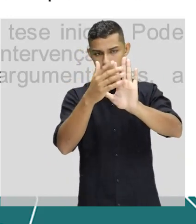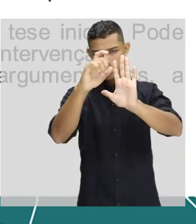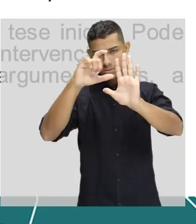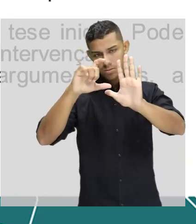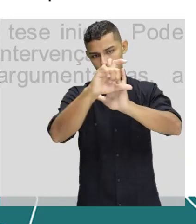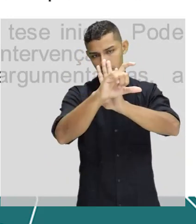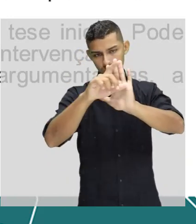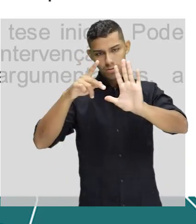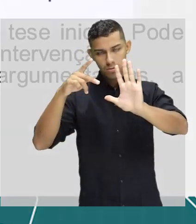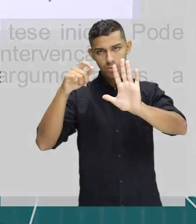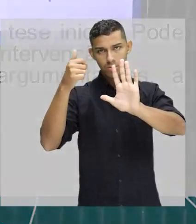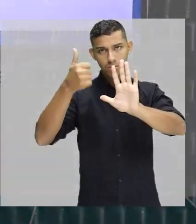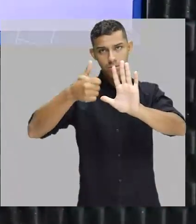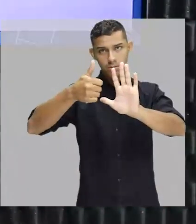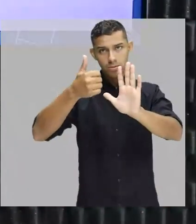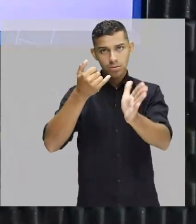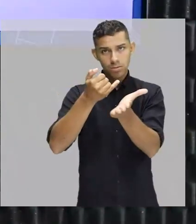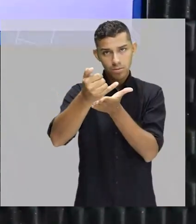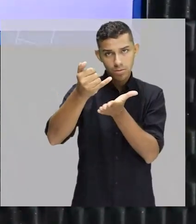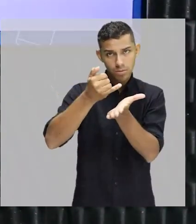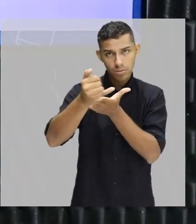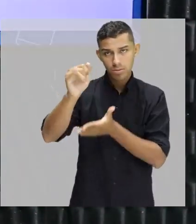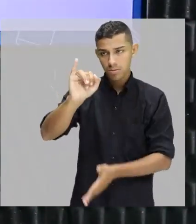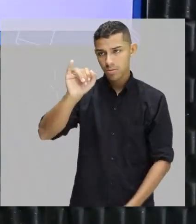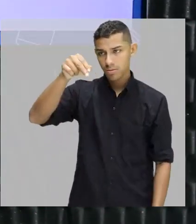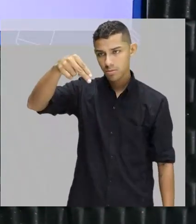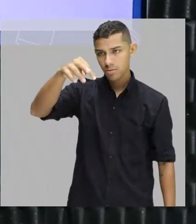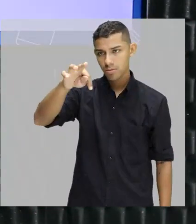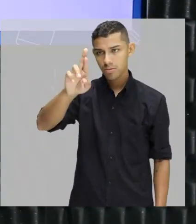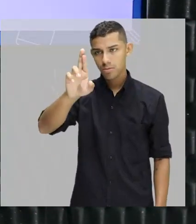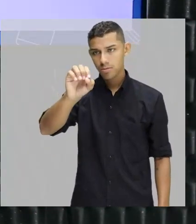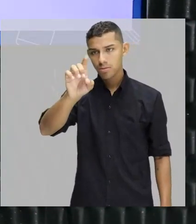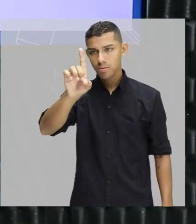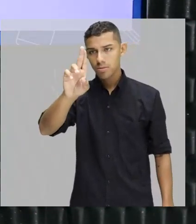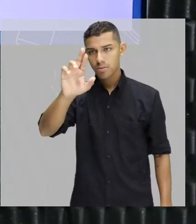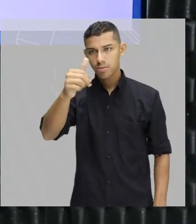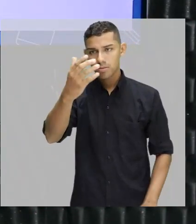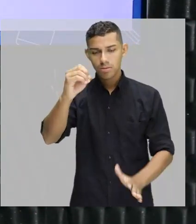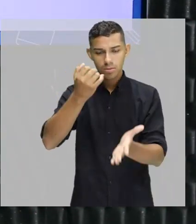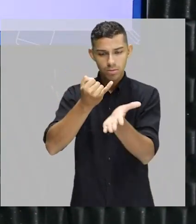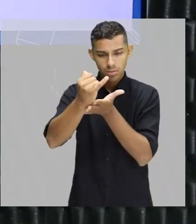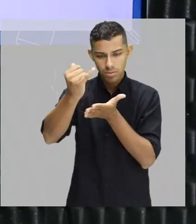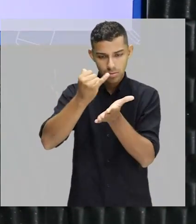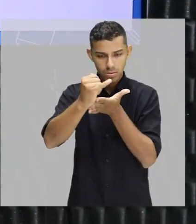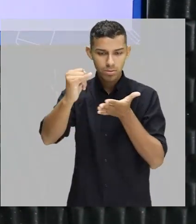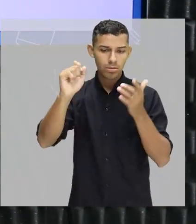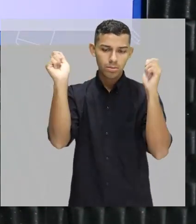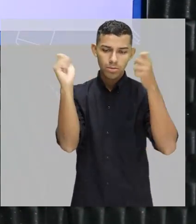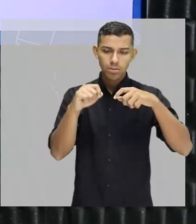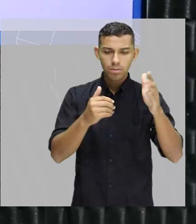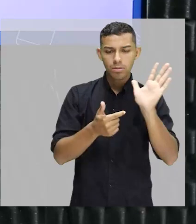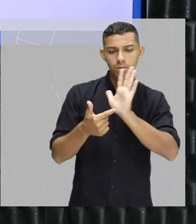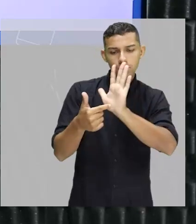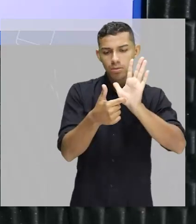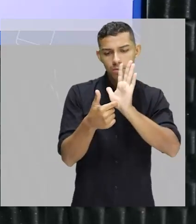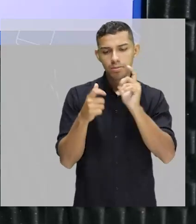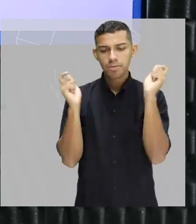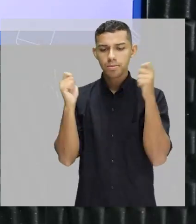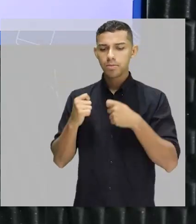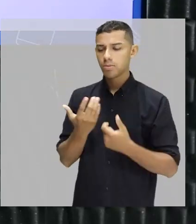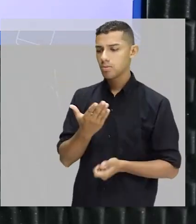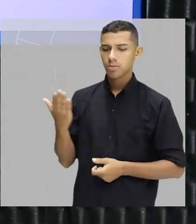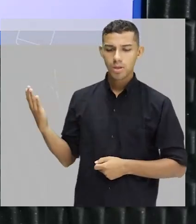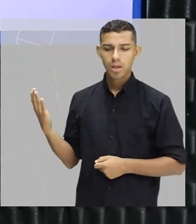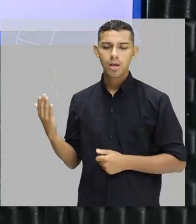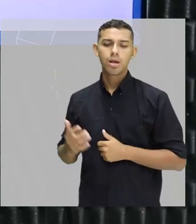ao longo do texto, né? Então, logo no início, você vai apresentar o seu tema e já deixa ali uma ideia